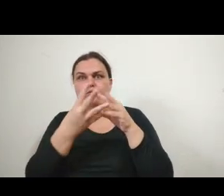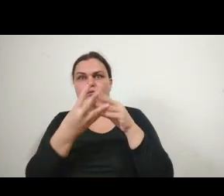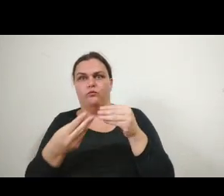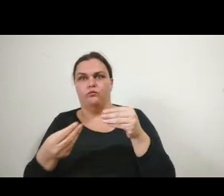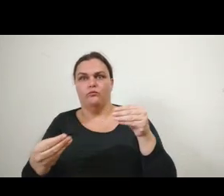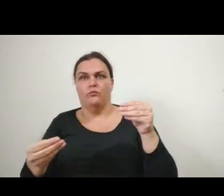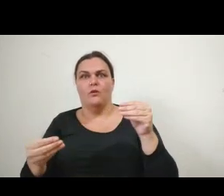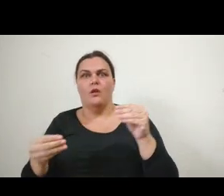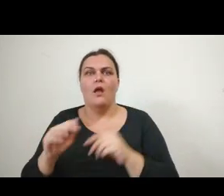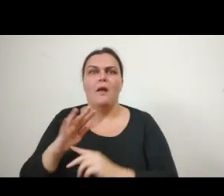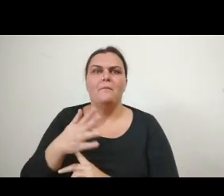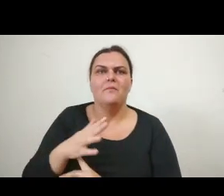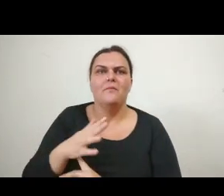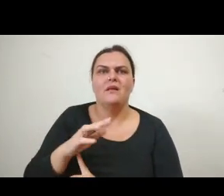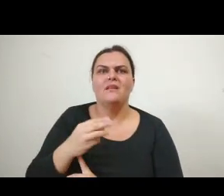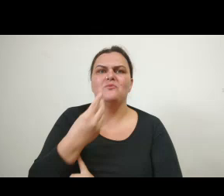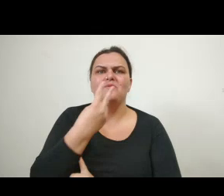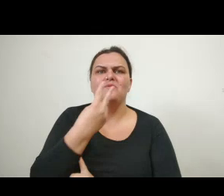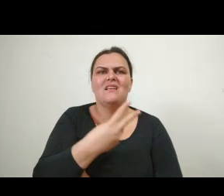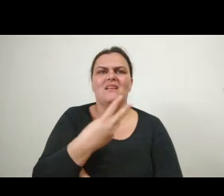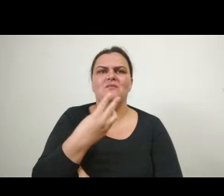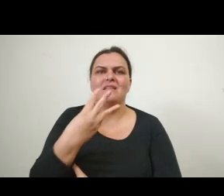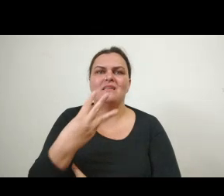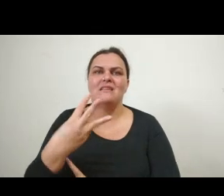de desabrigados em Petrópolis.